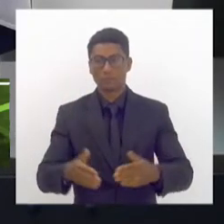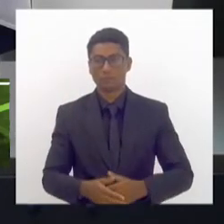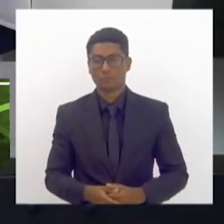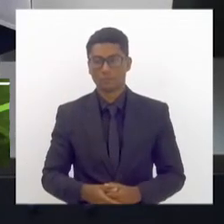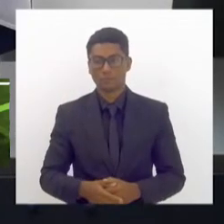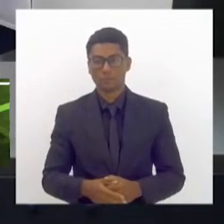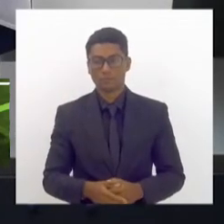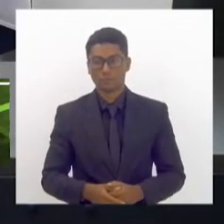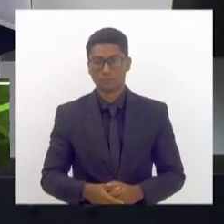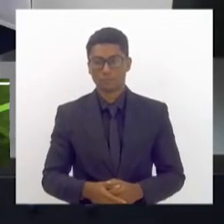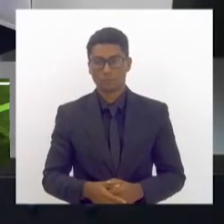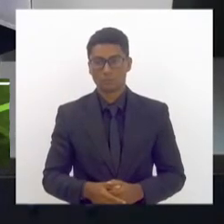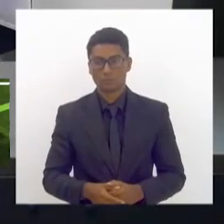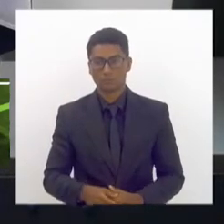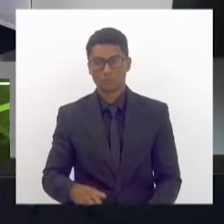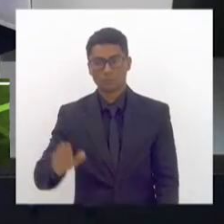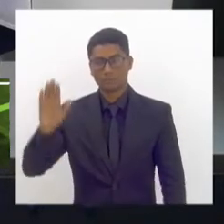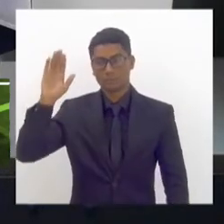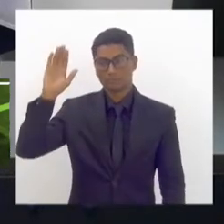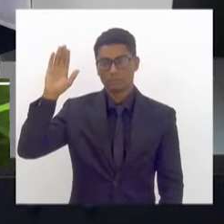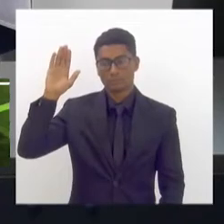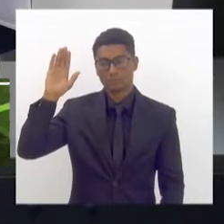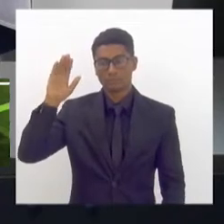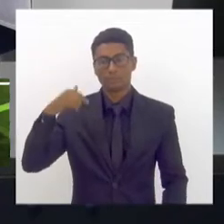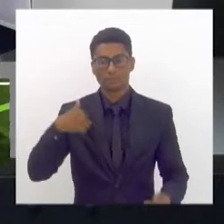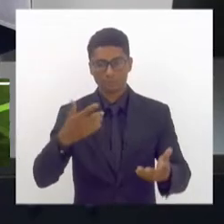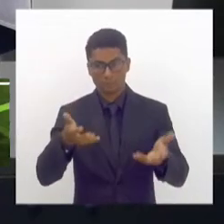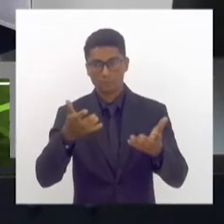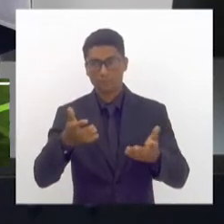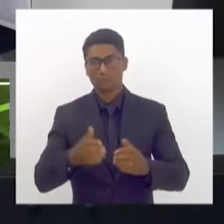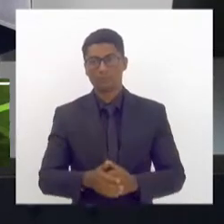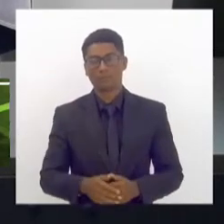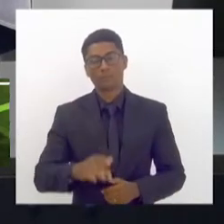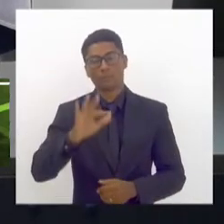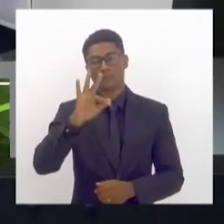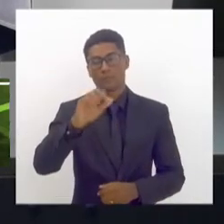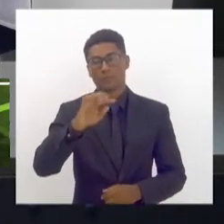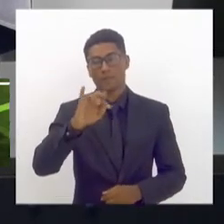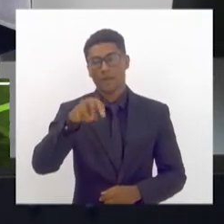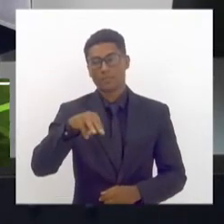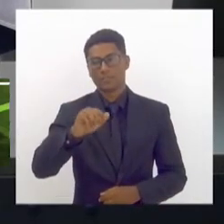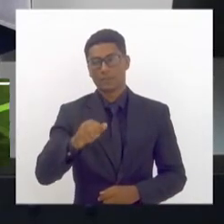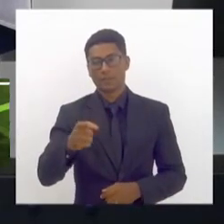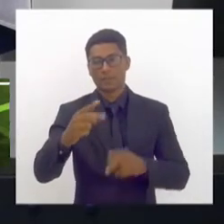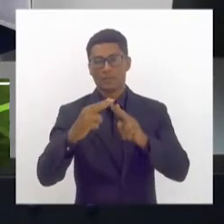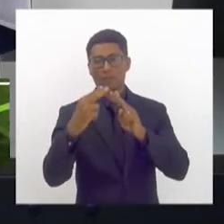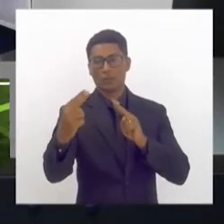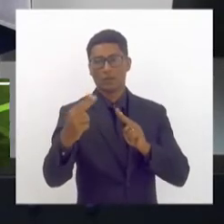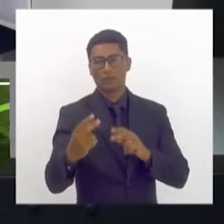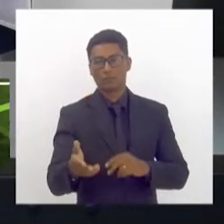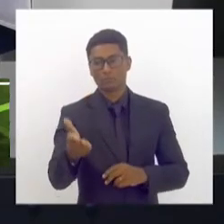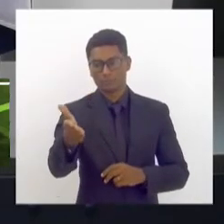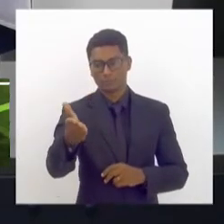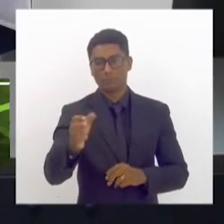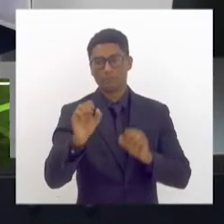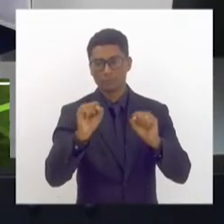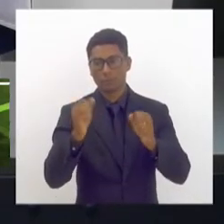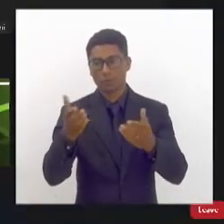Eu gostaria sim, deputado. Então, Fátima, que está conosco aqui virtualmente, a palavra é